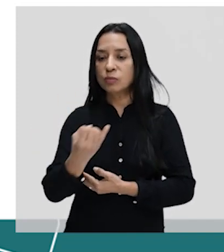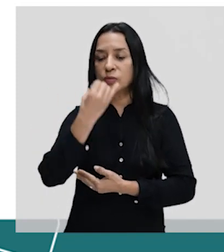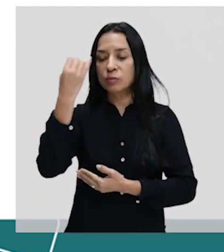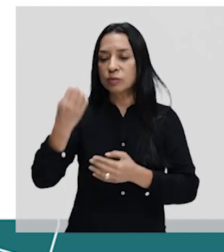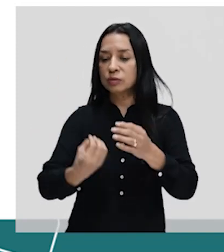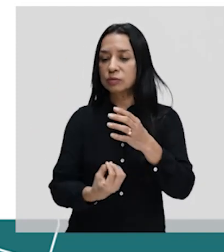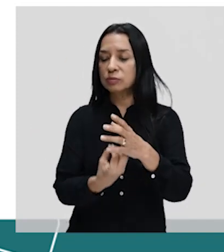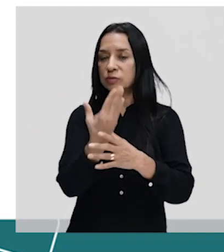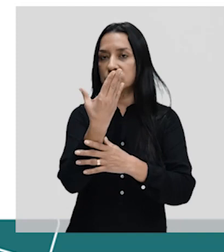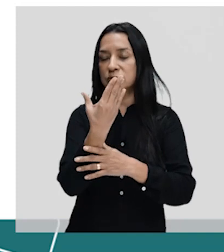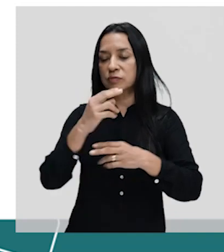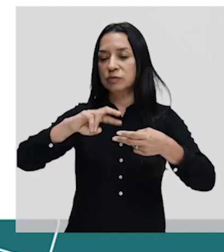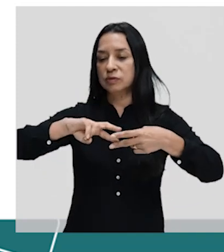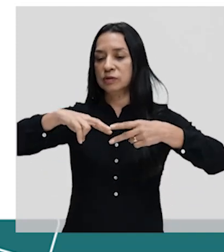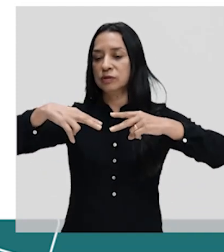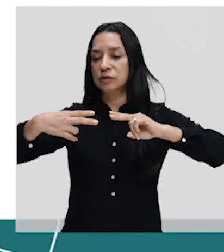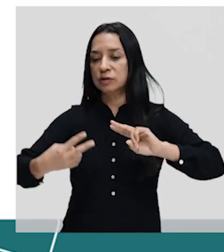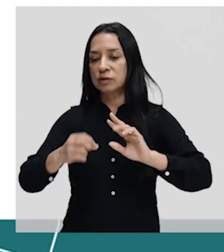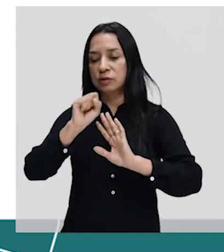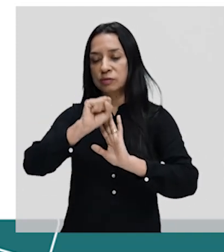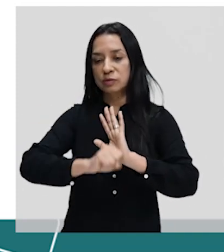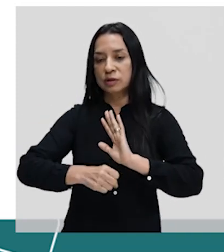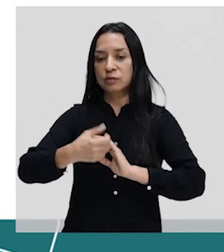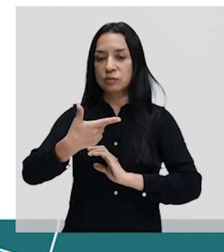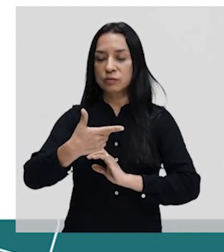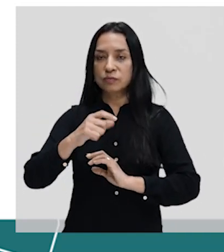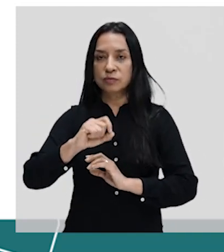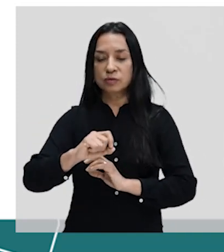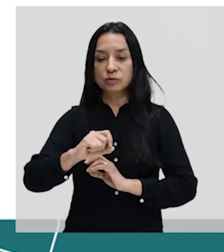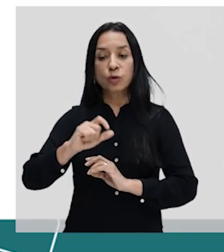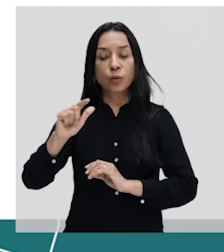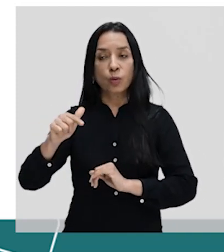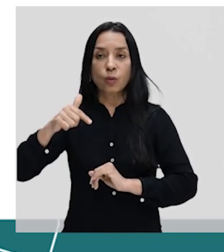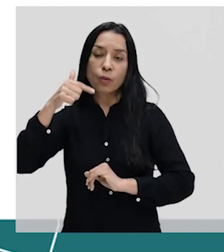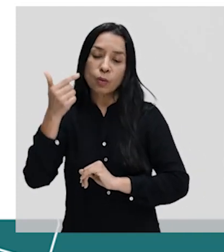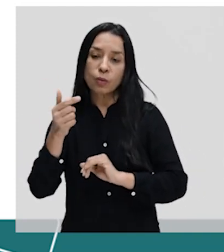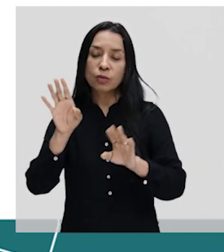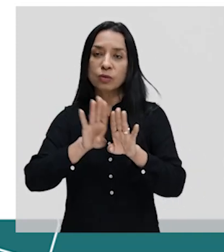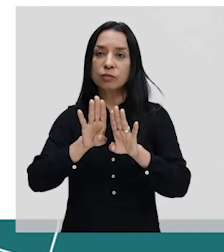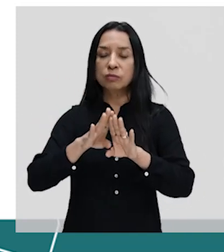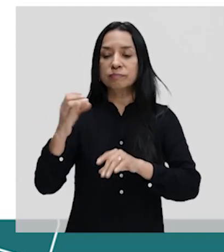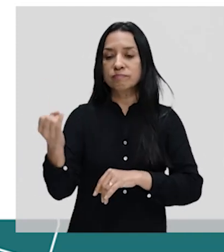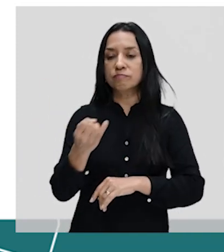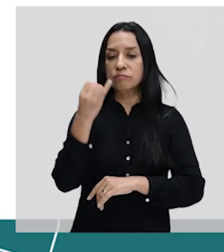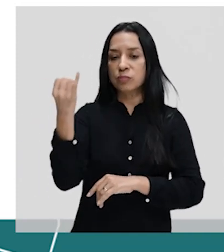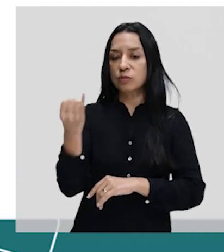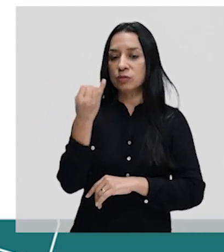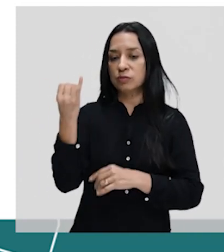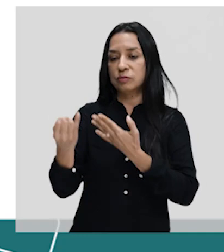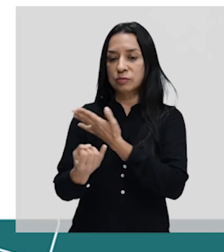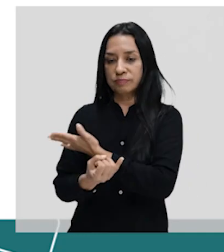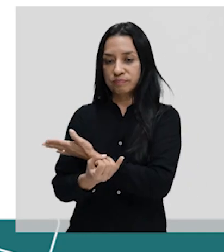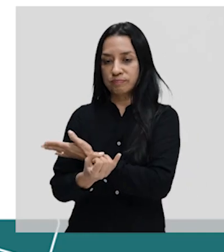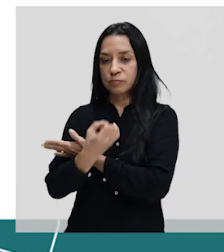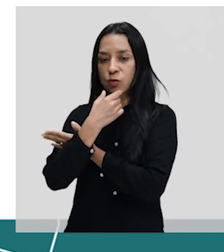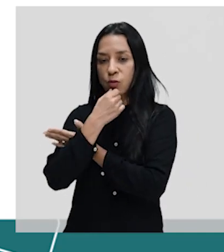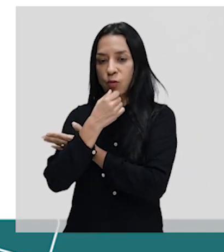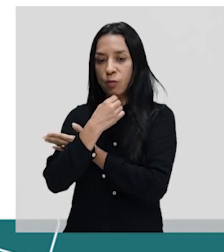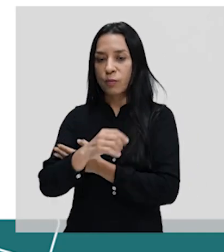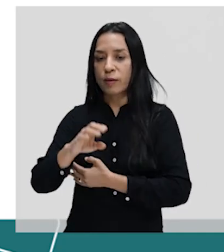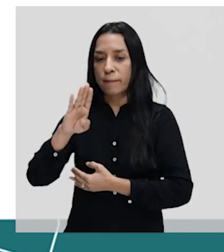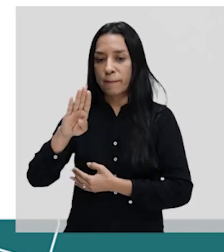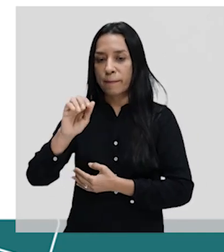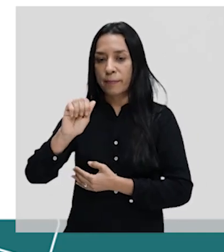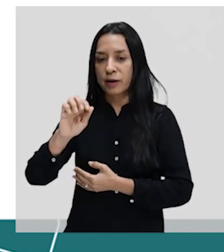século XX. Outro cara muito importante foi esse cara aqui, ó, o W. Bentham, tá? Criou o termo genética. Até